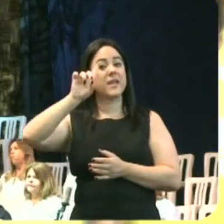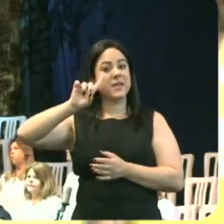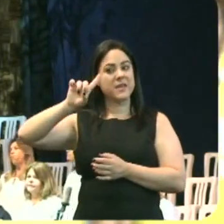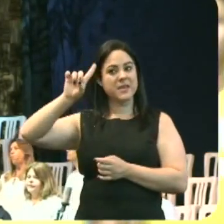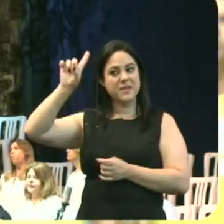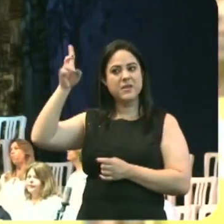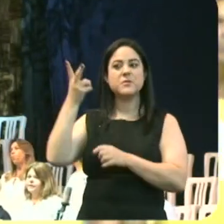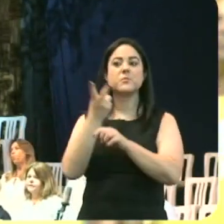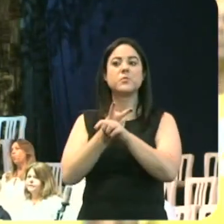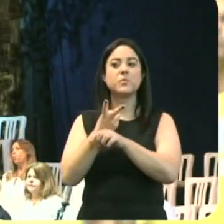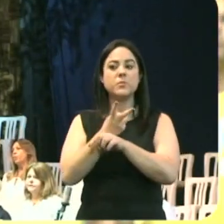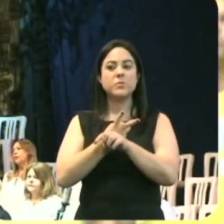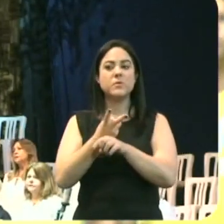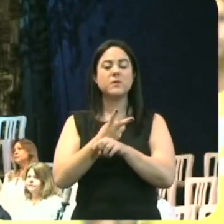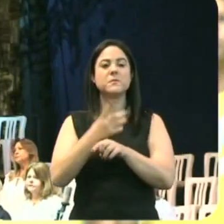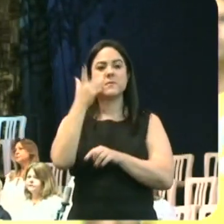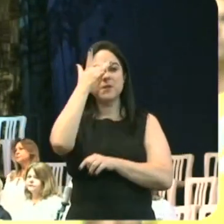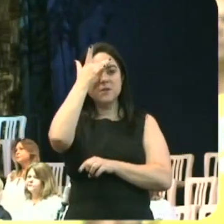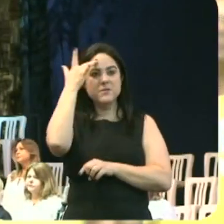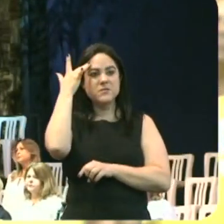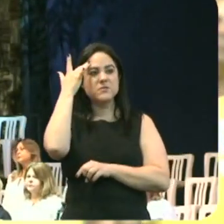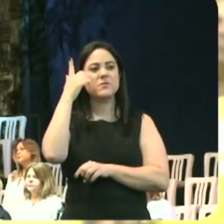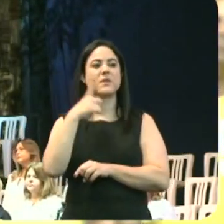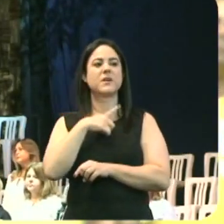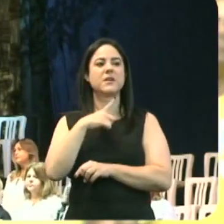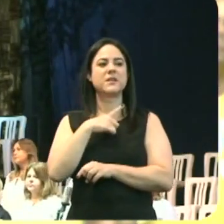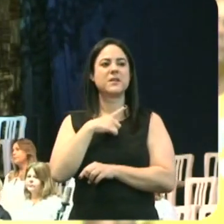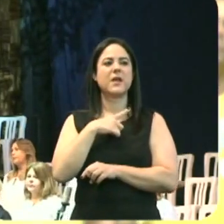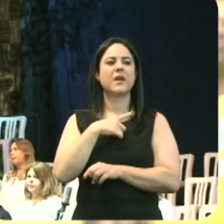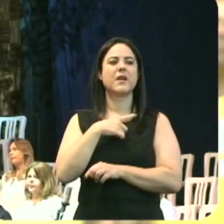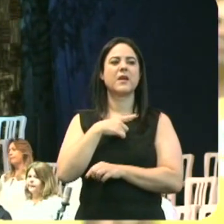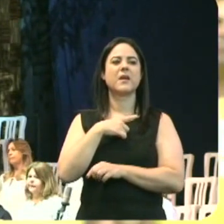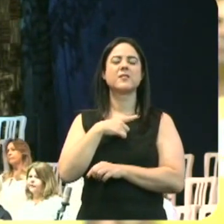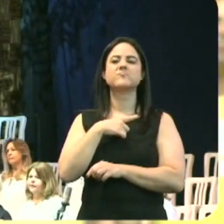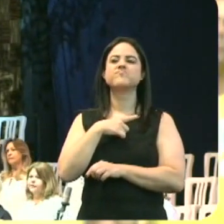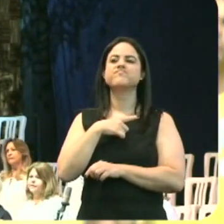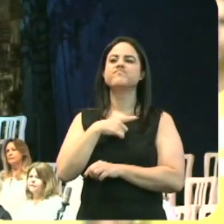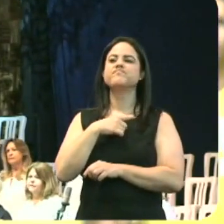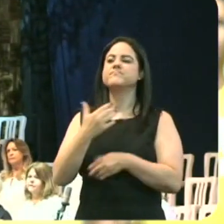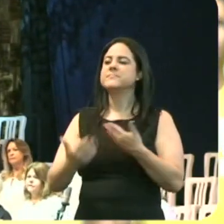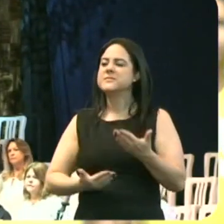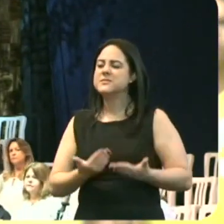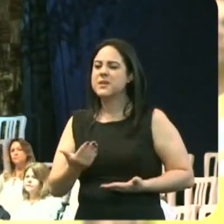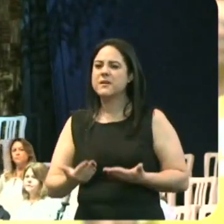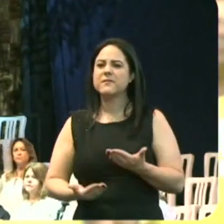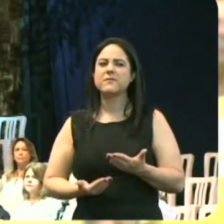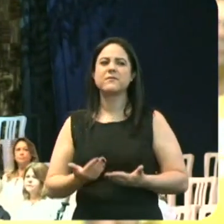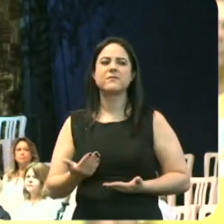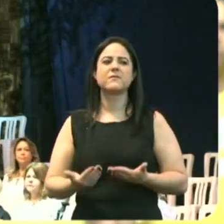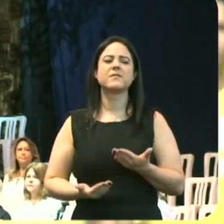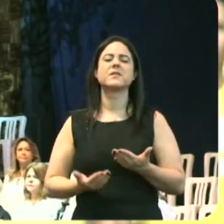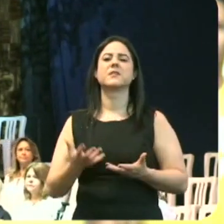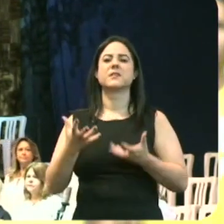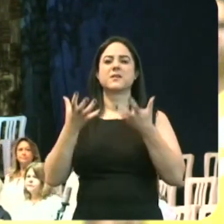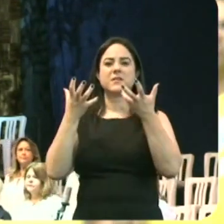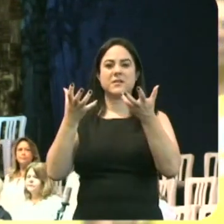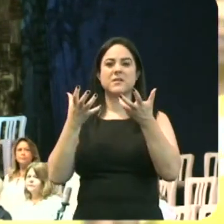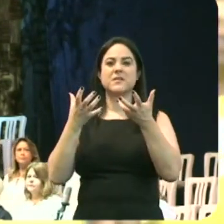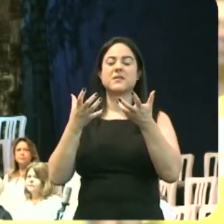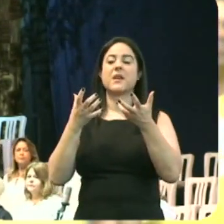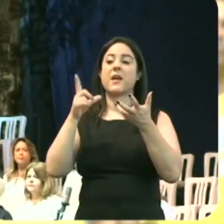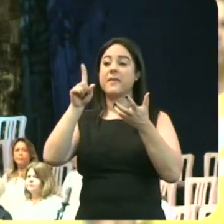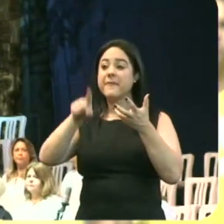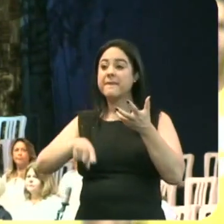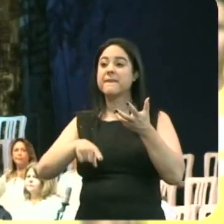está procurando pessoas que se coloquem na brecha dos muros da cidade,